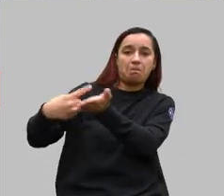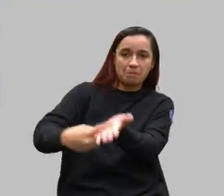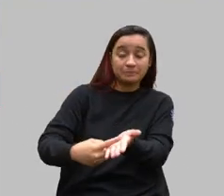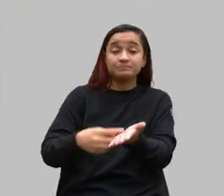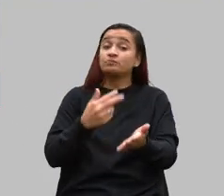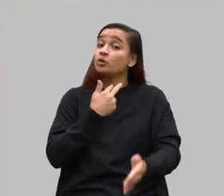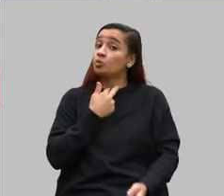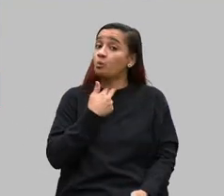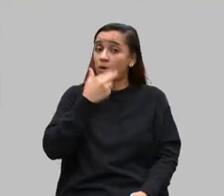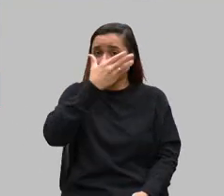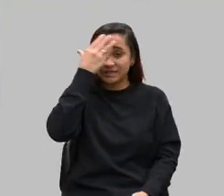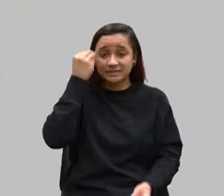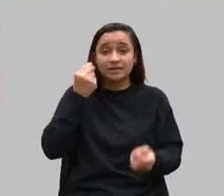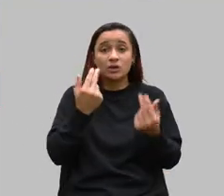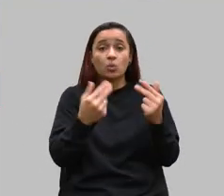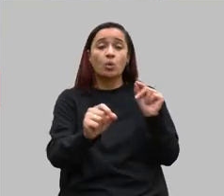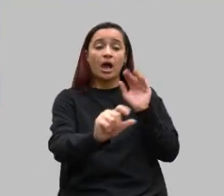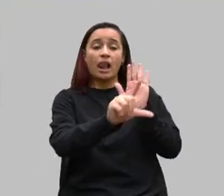lei